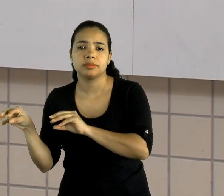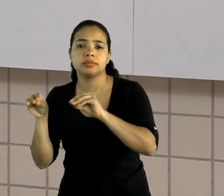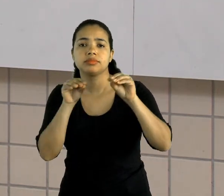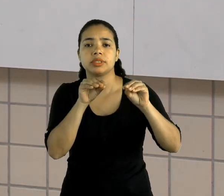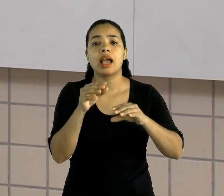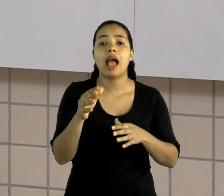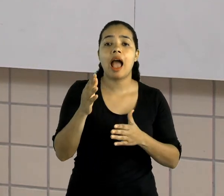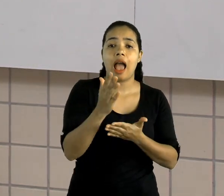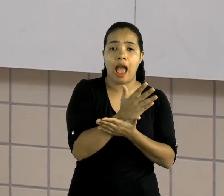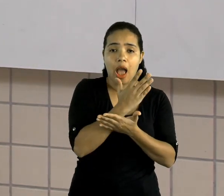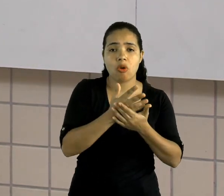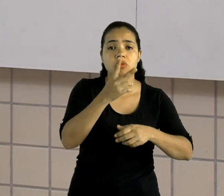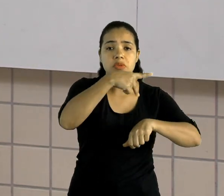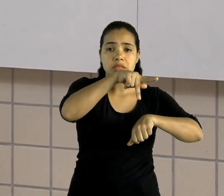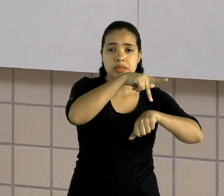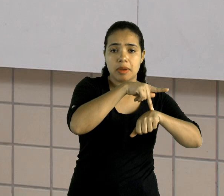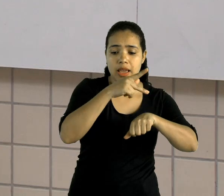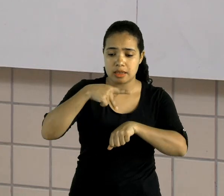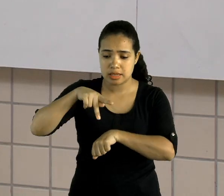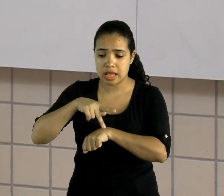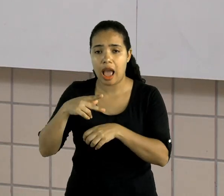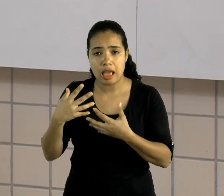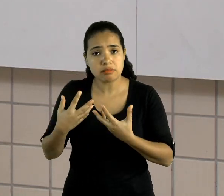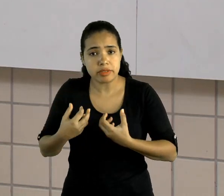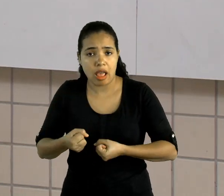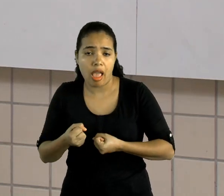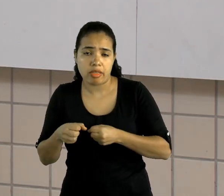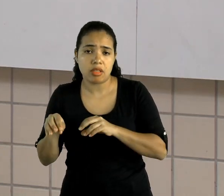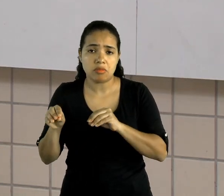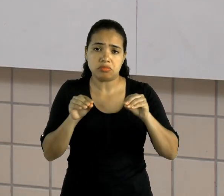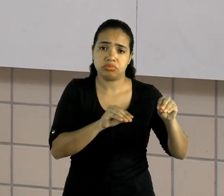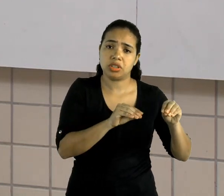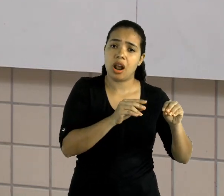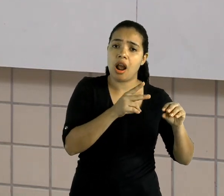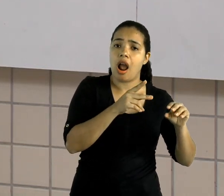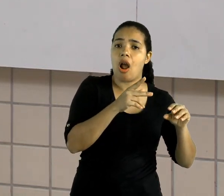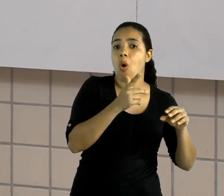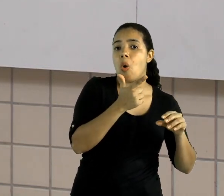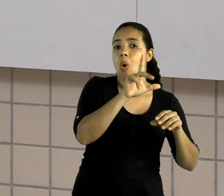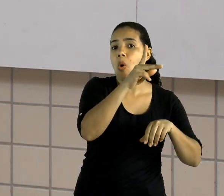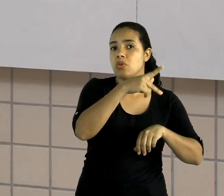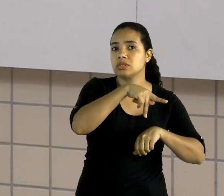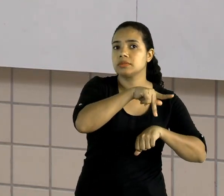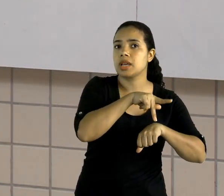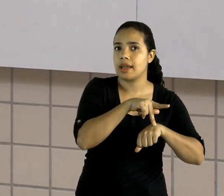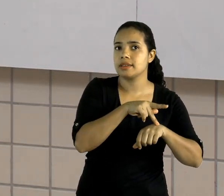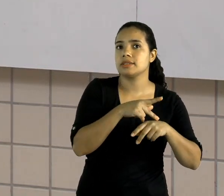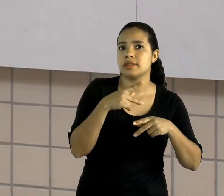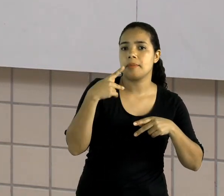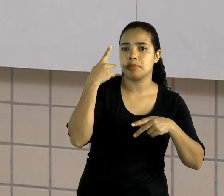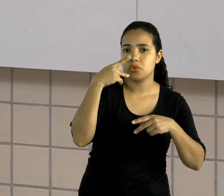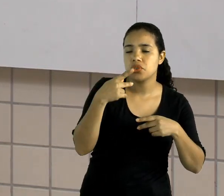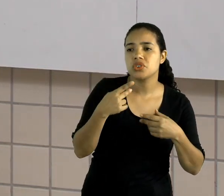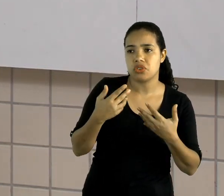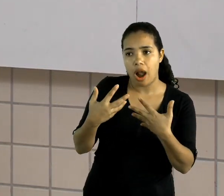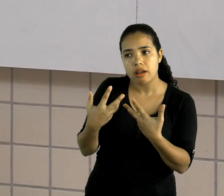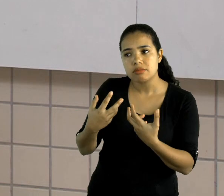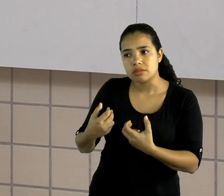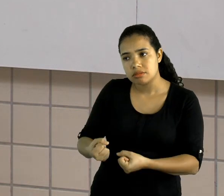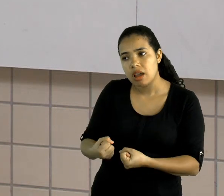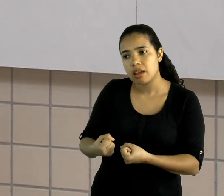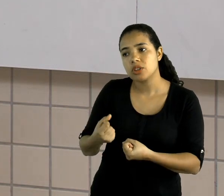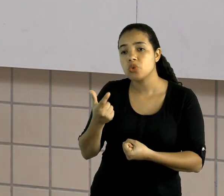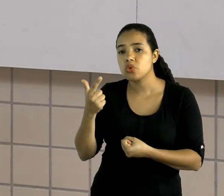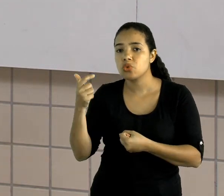menos receptivos a essas migrações. Isso acontece. Alguns países têm uma política de recepção muito melhor do